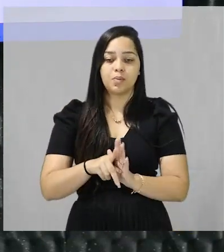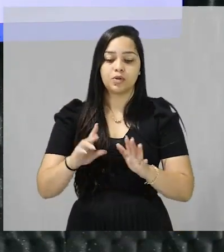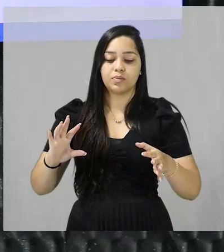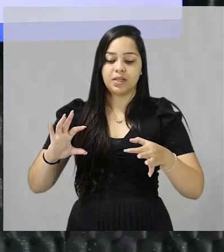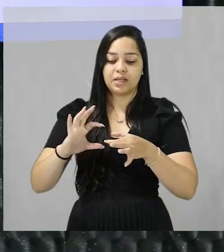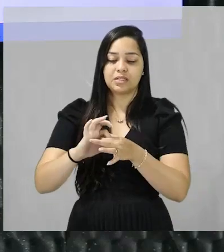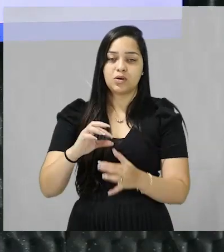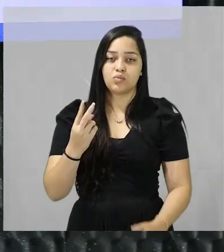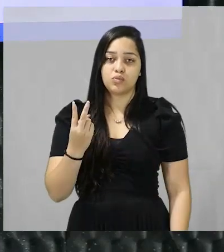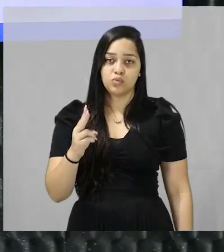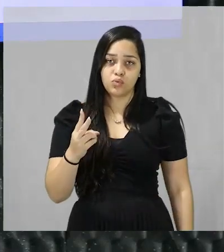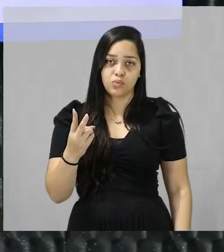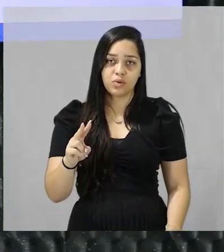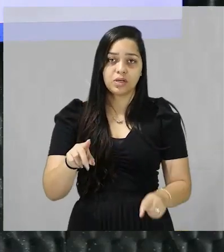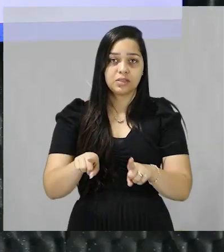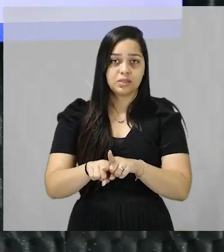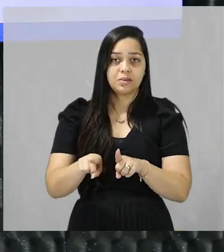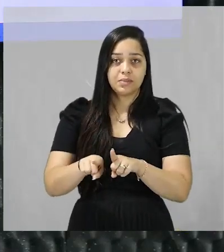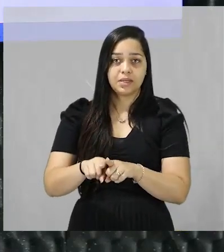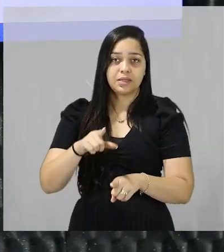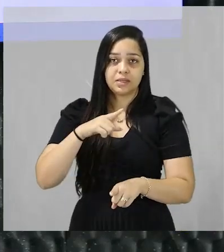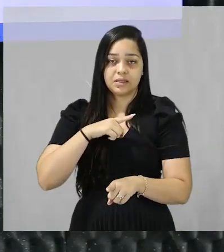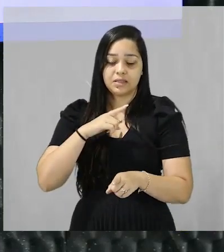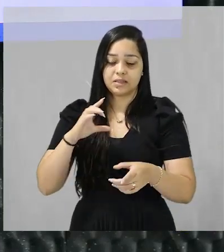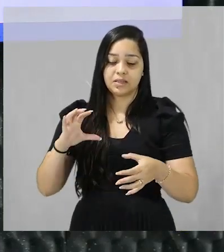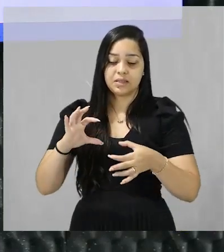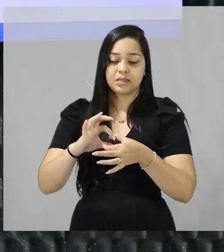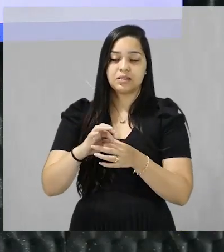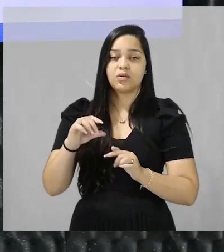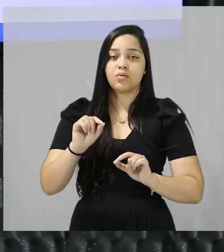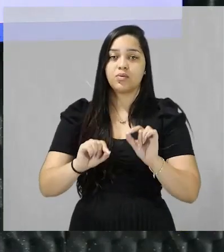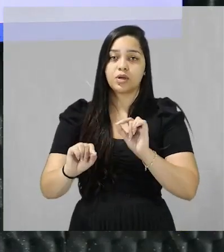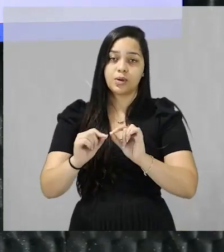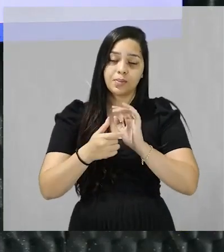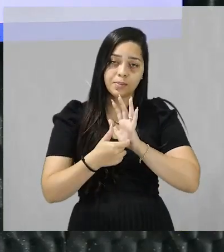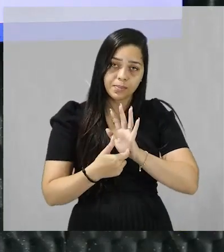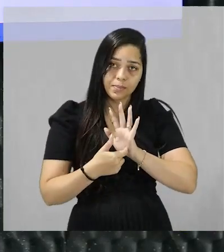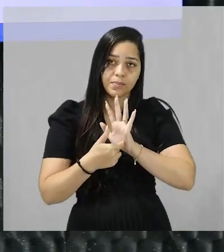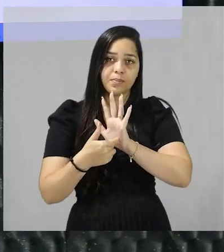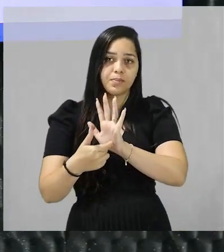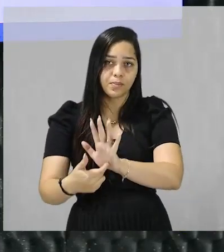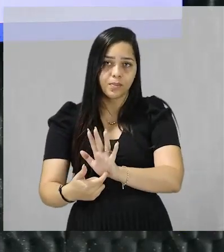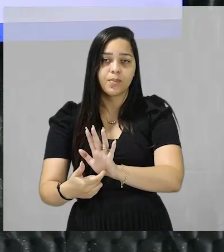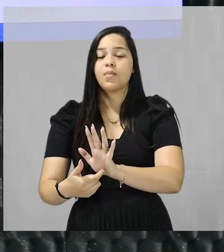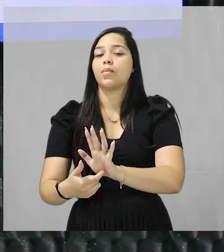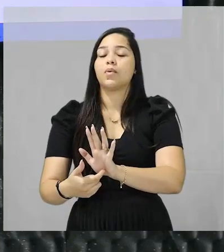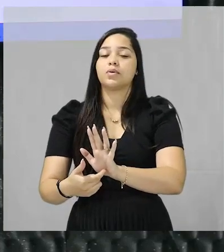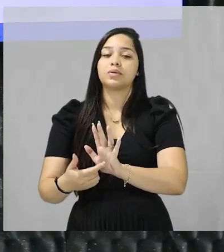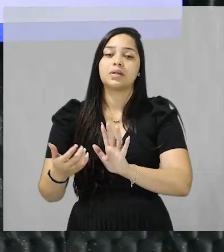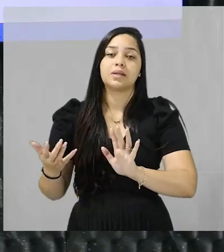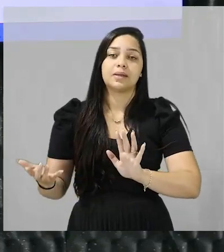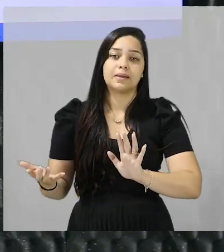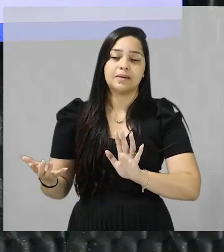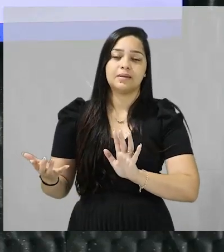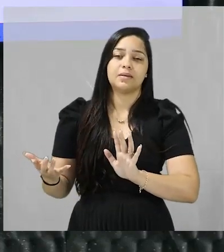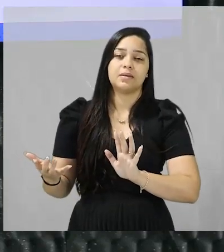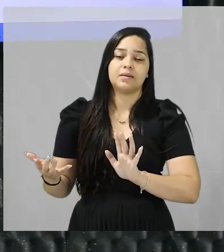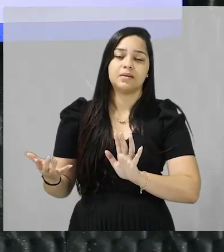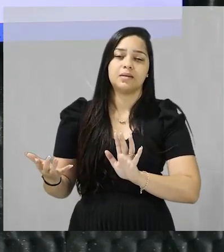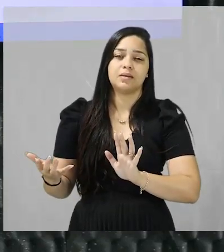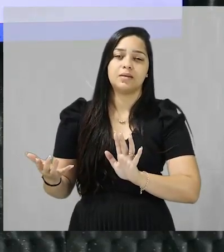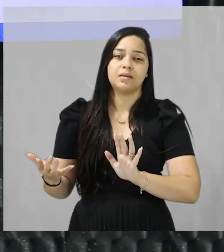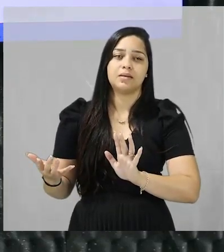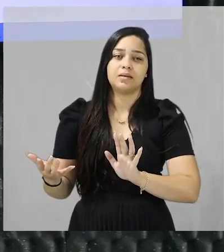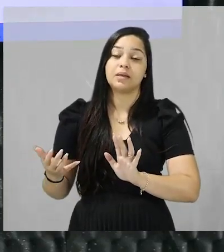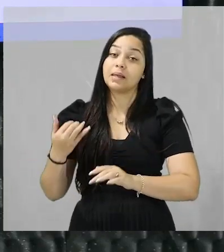dupla. E a presença da ligação dupla é um indicativo muito sério,